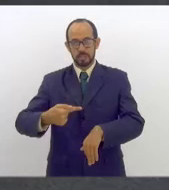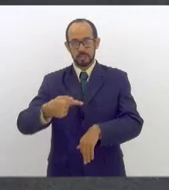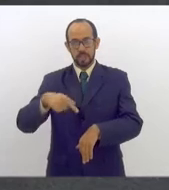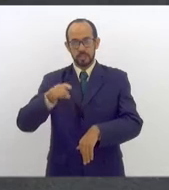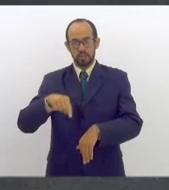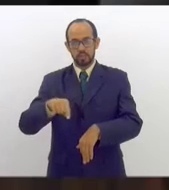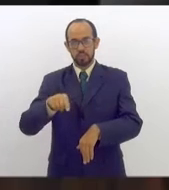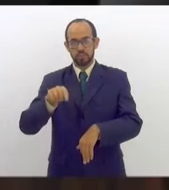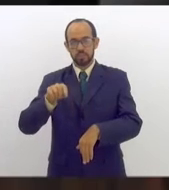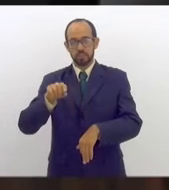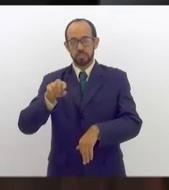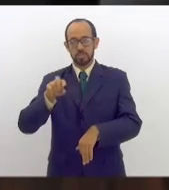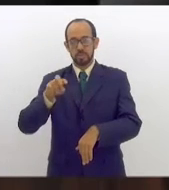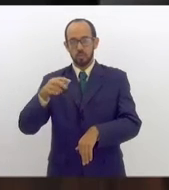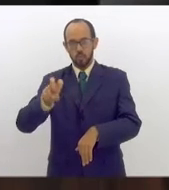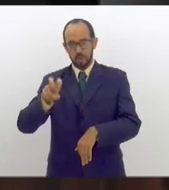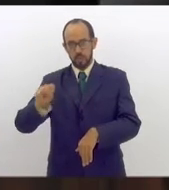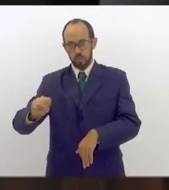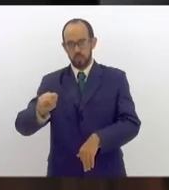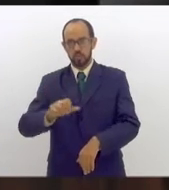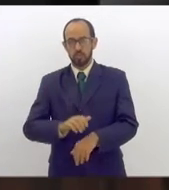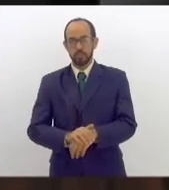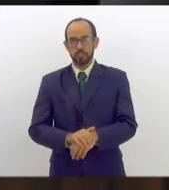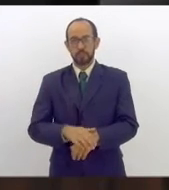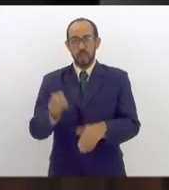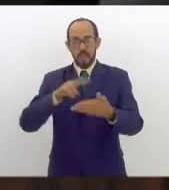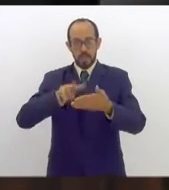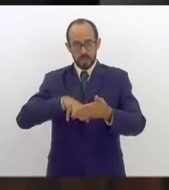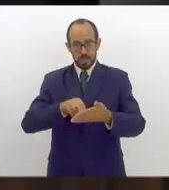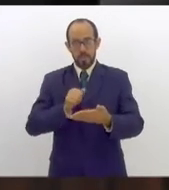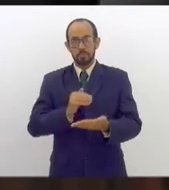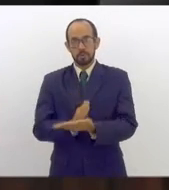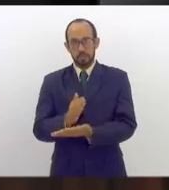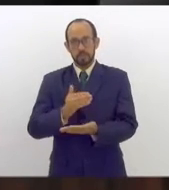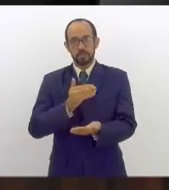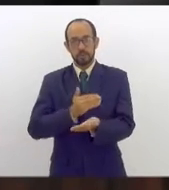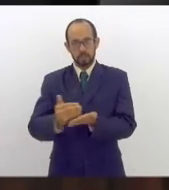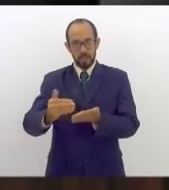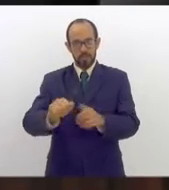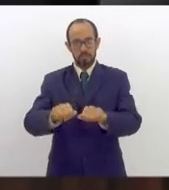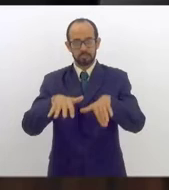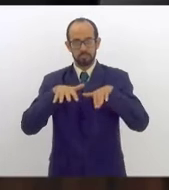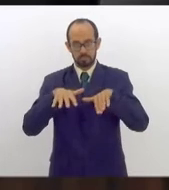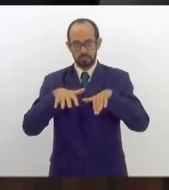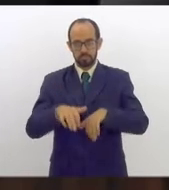17h58. Lida e aprovada a ata, passa-se ao expediente inicial.